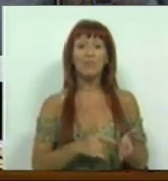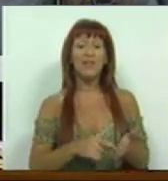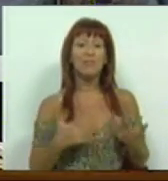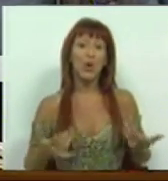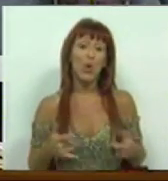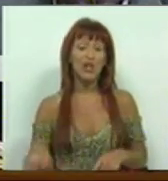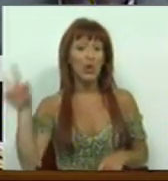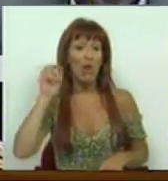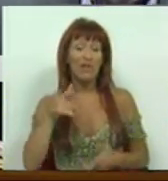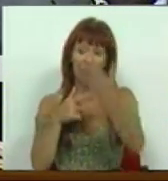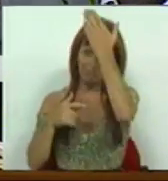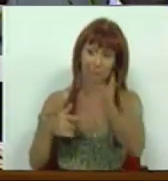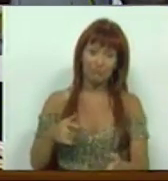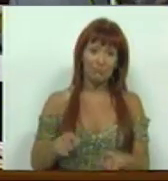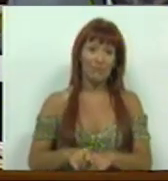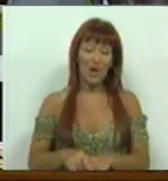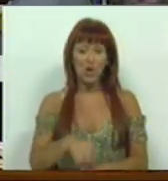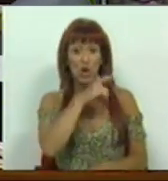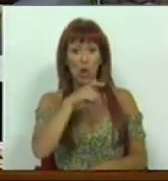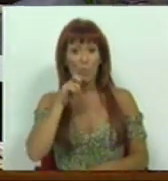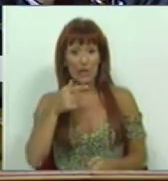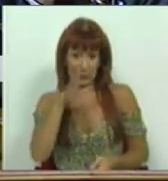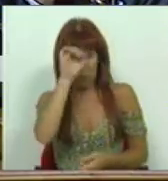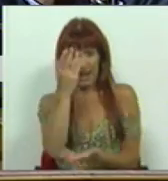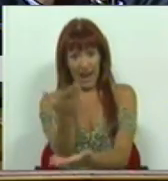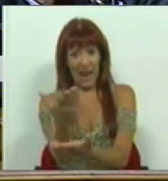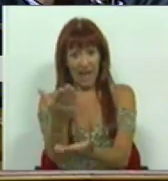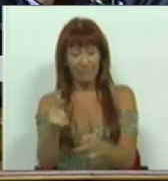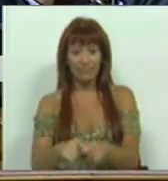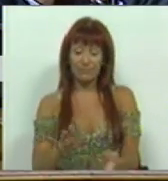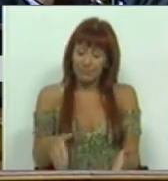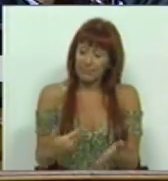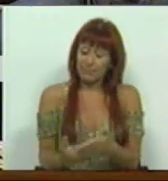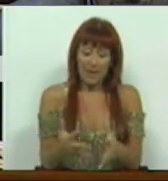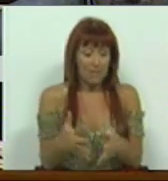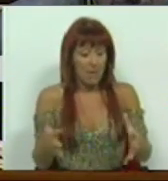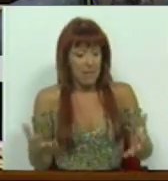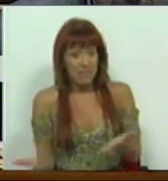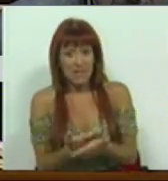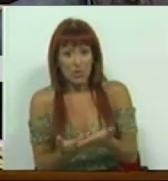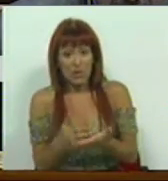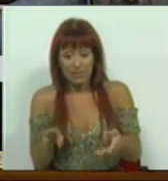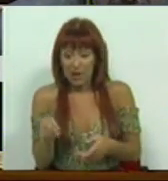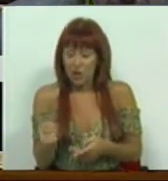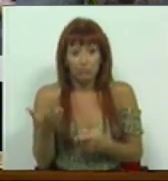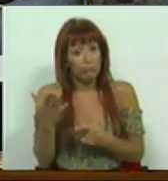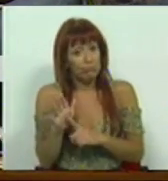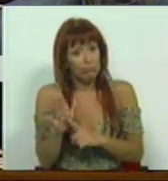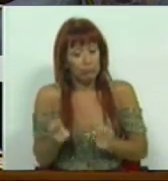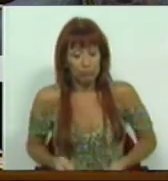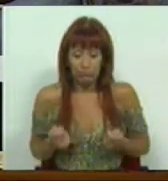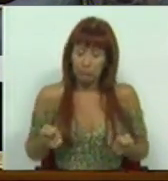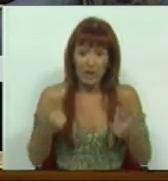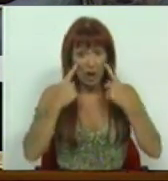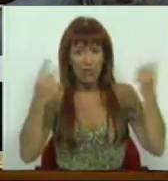precisava hoje de ouvir da sua boca são dos compromissos deste Governo com propostas de crescimento económico para a região, nomeadamente